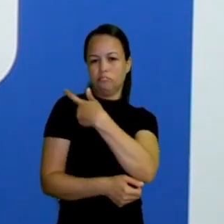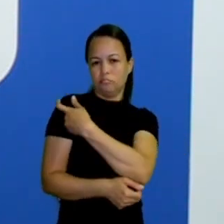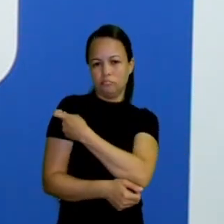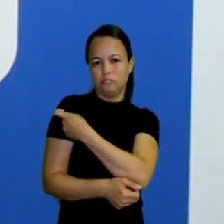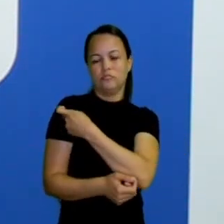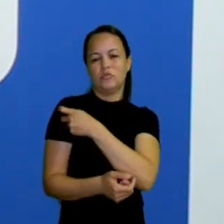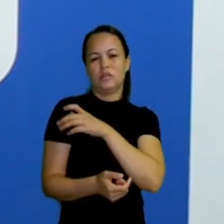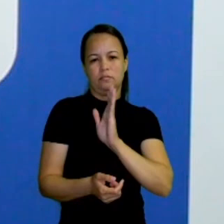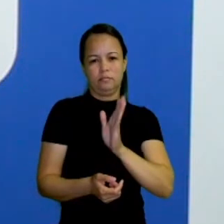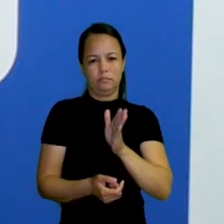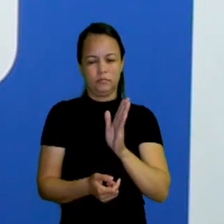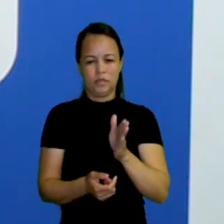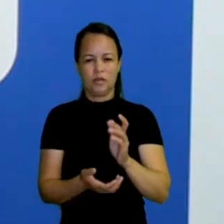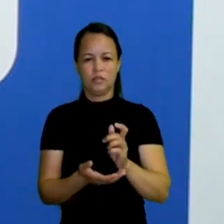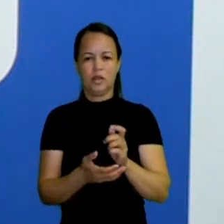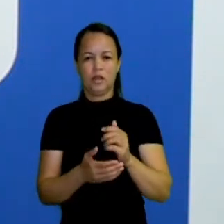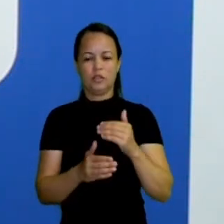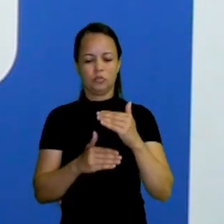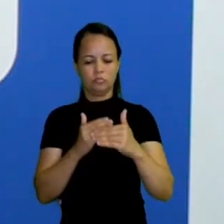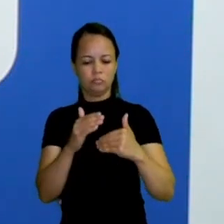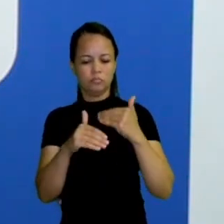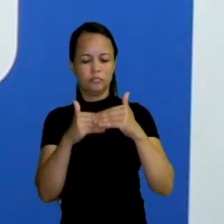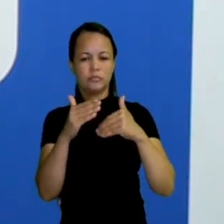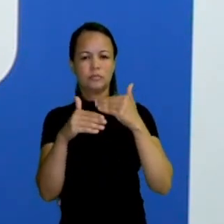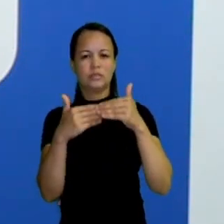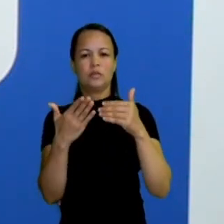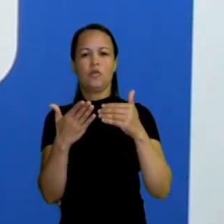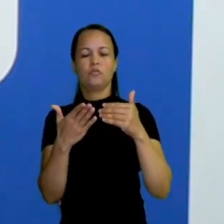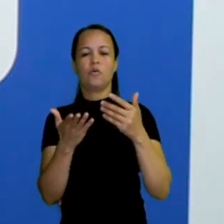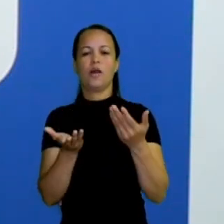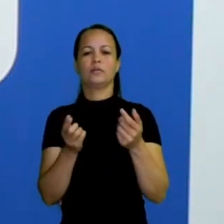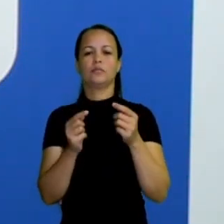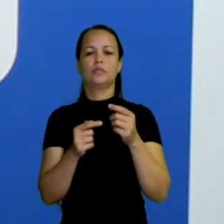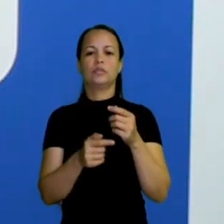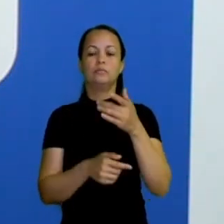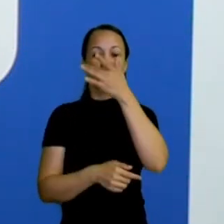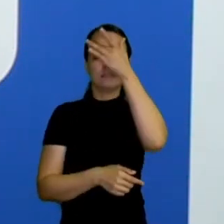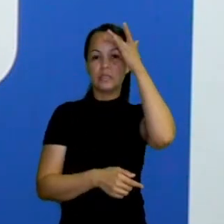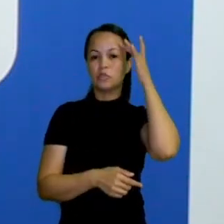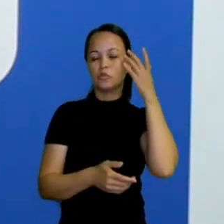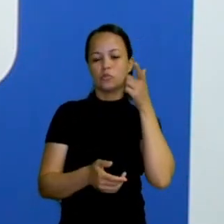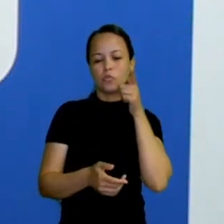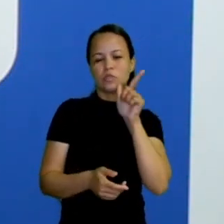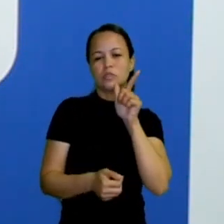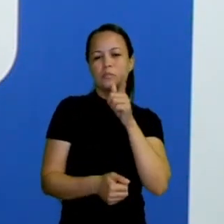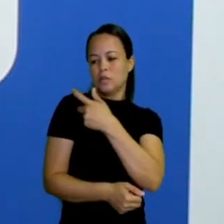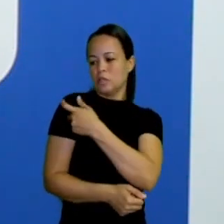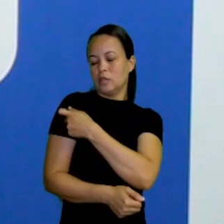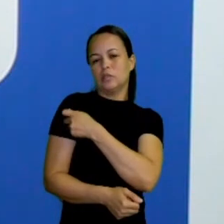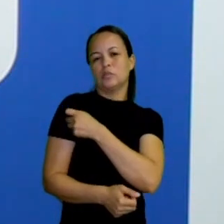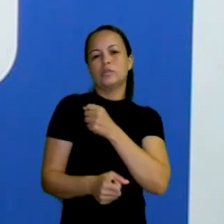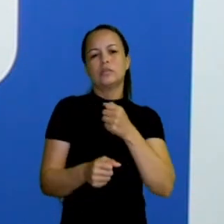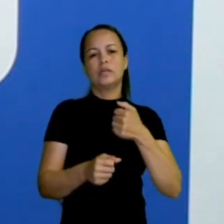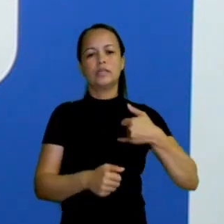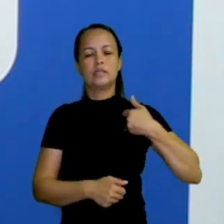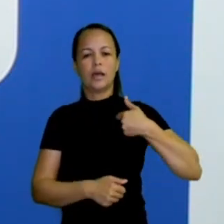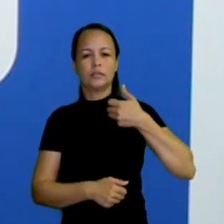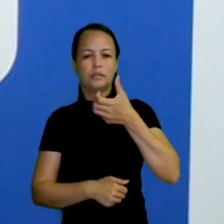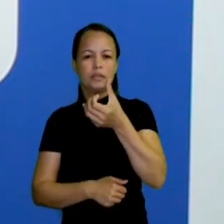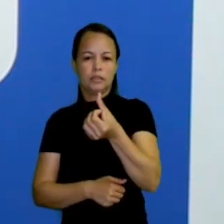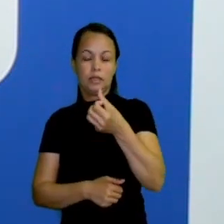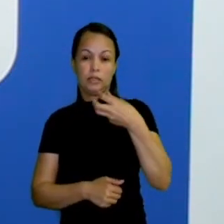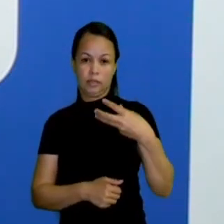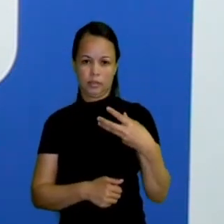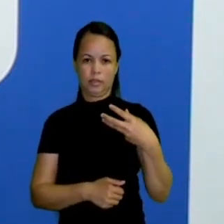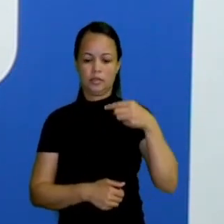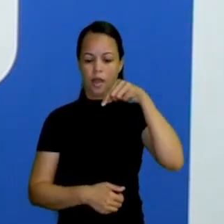hoje conseguimos atingir um novo quadro de pessoas, então conseguimos vacinar pessoas a partir dos 63 anos de idade, aqui